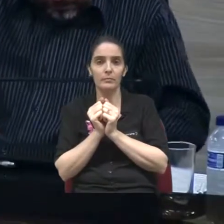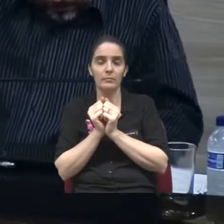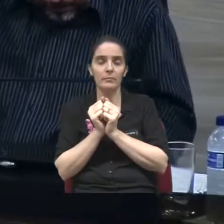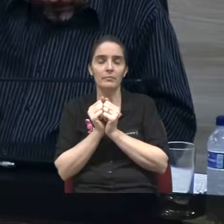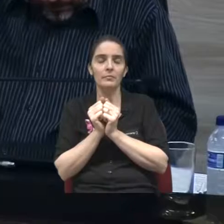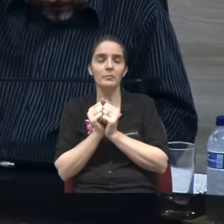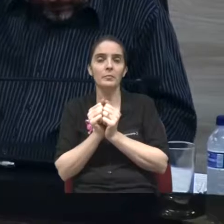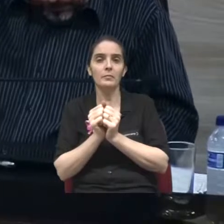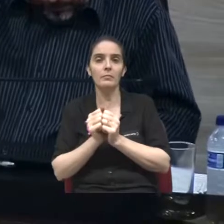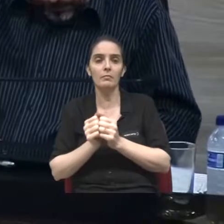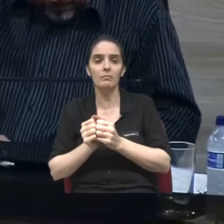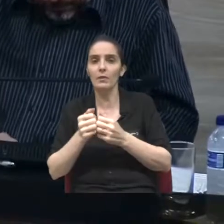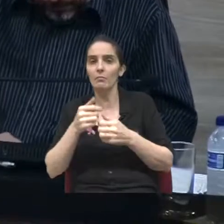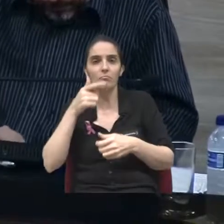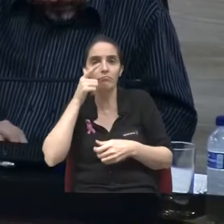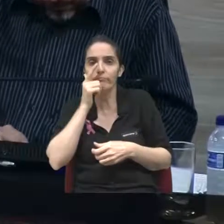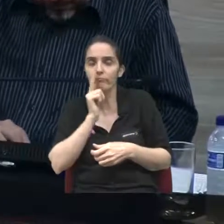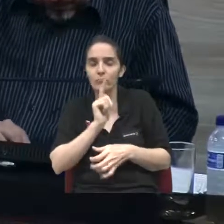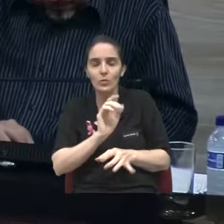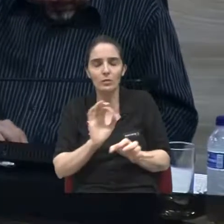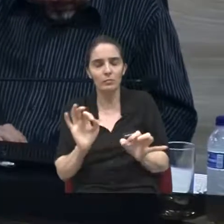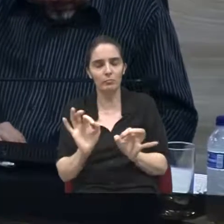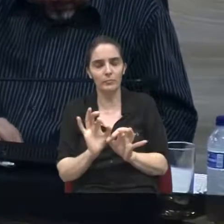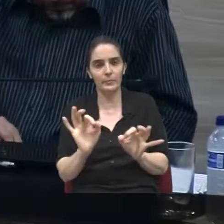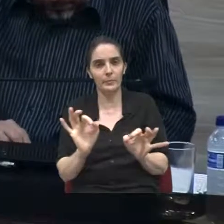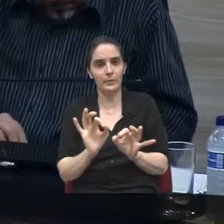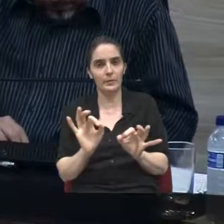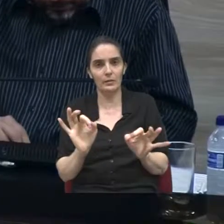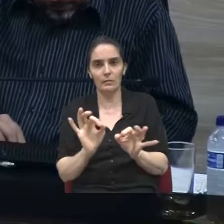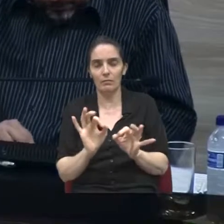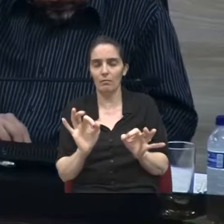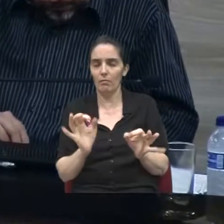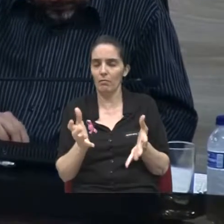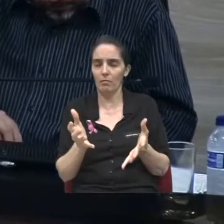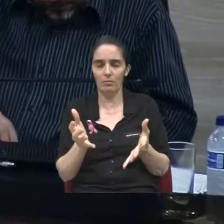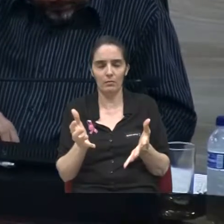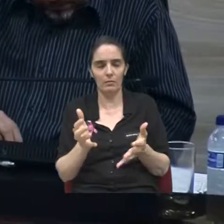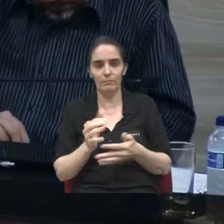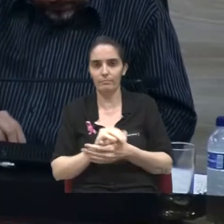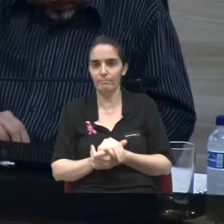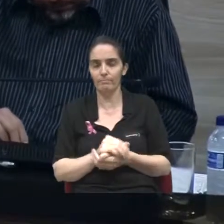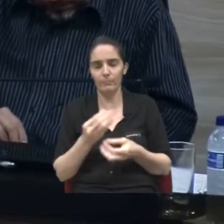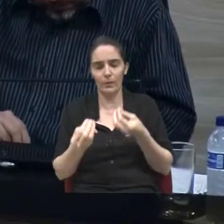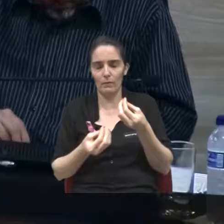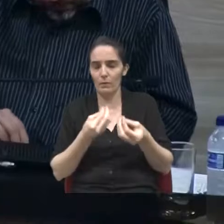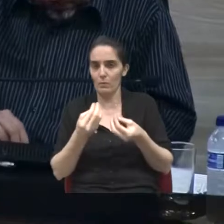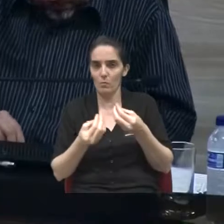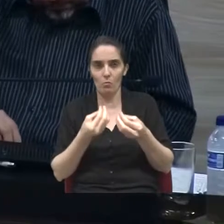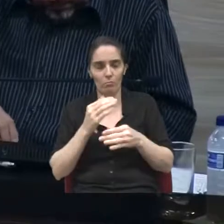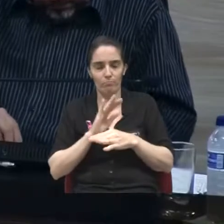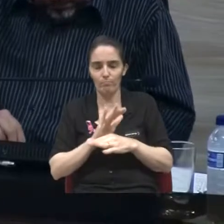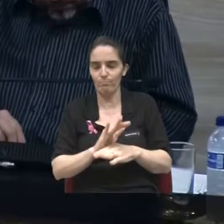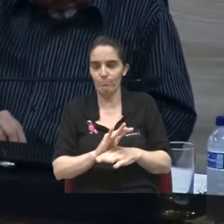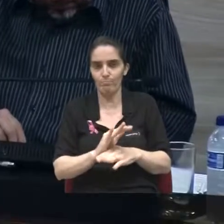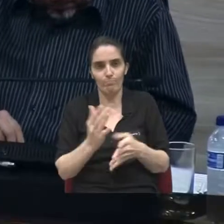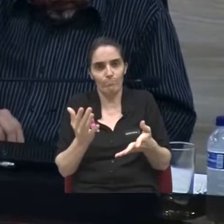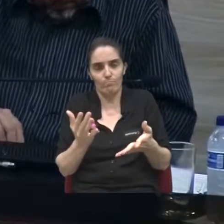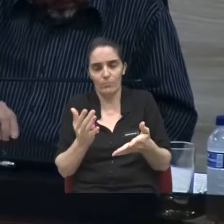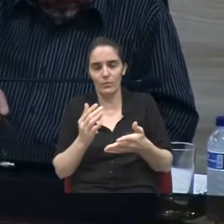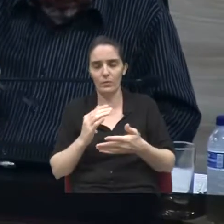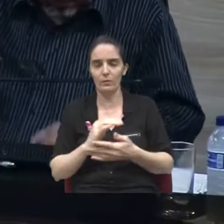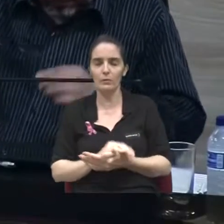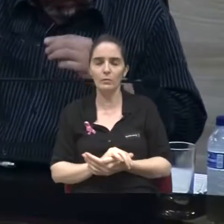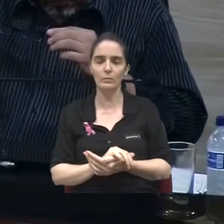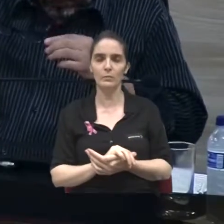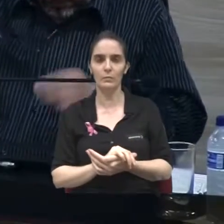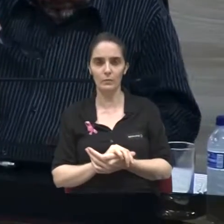não conseguiram resolver, não conseguiram ajudar para que ele pudesse tirar esse